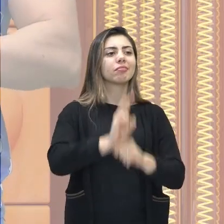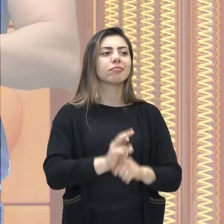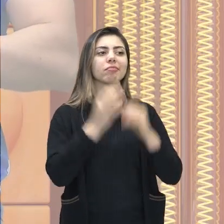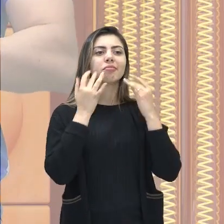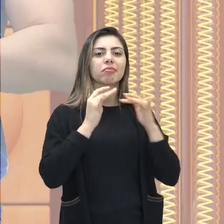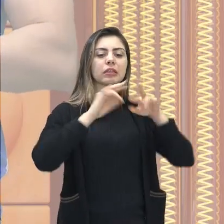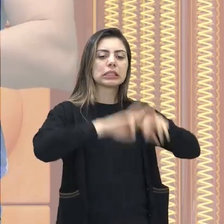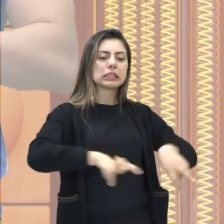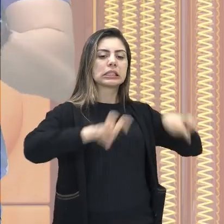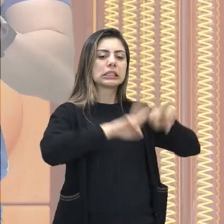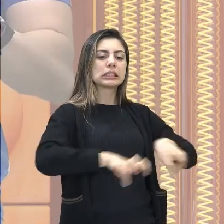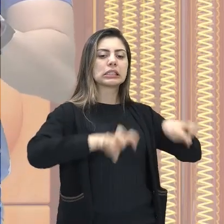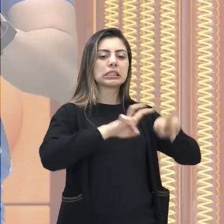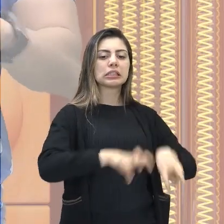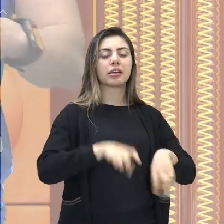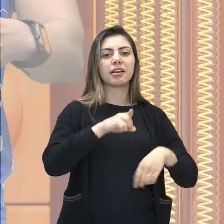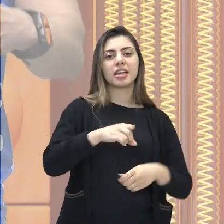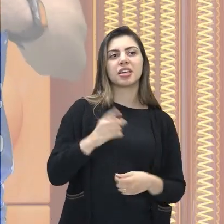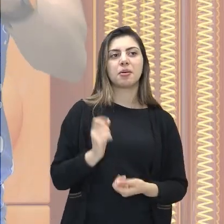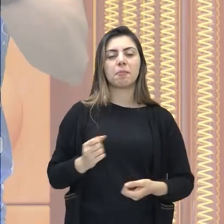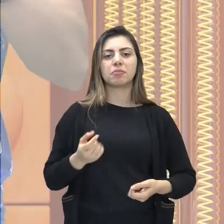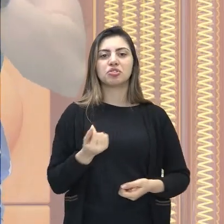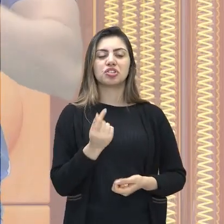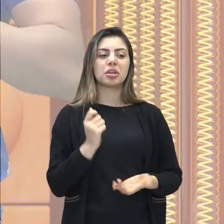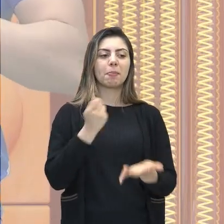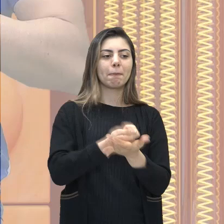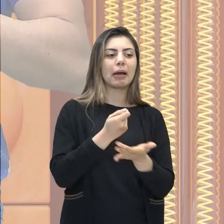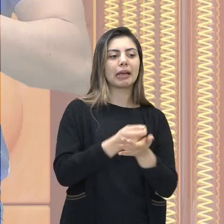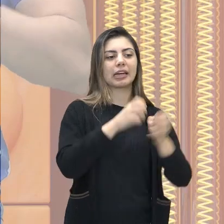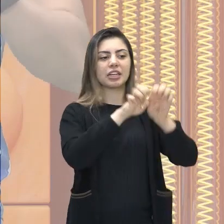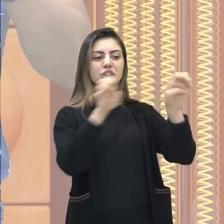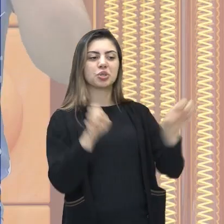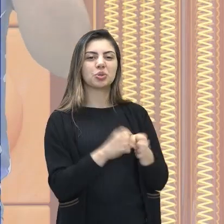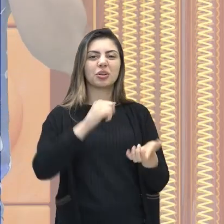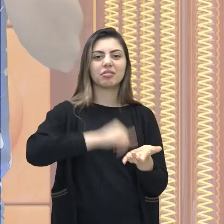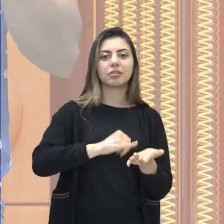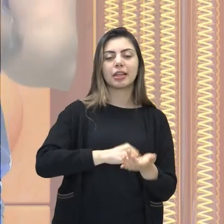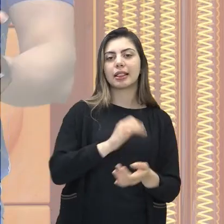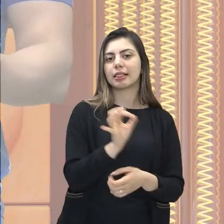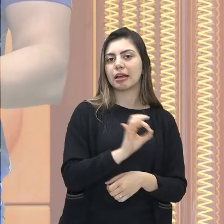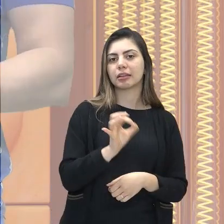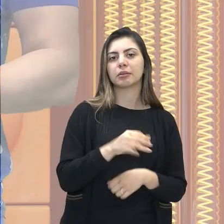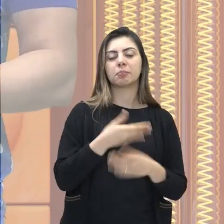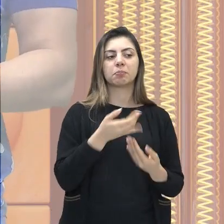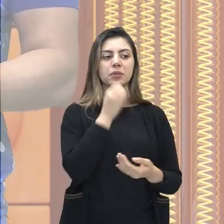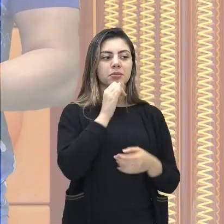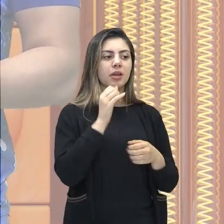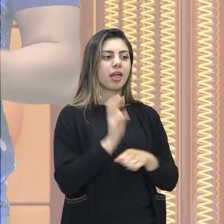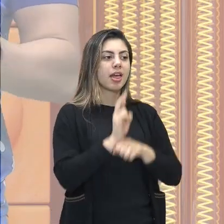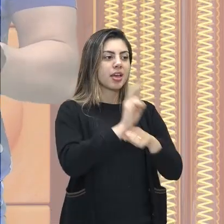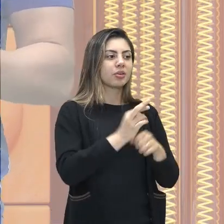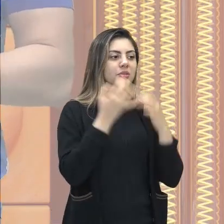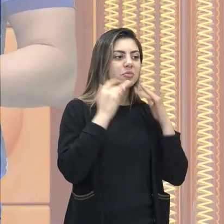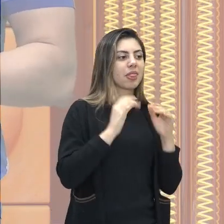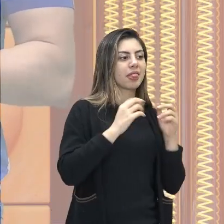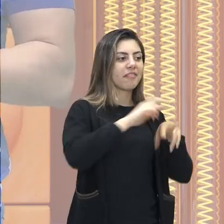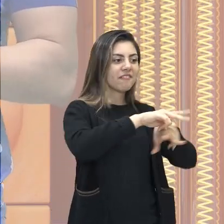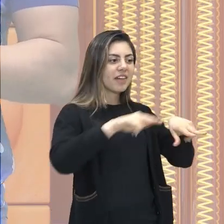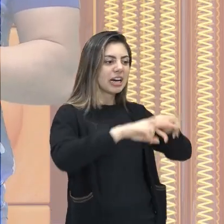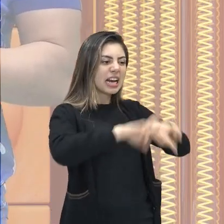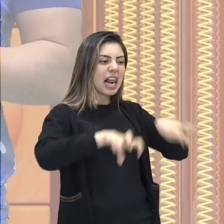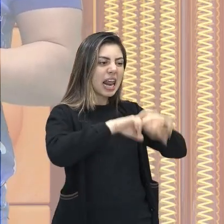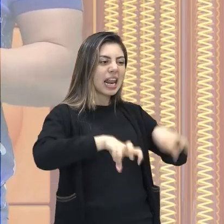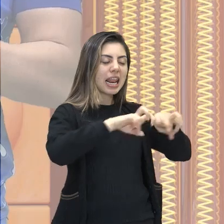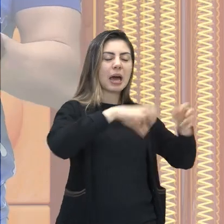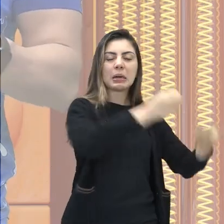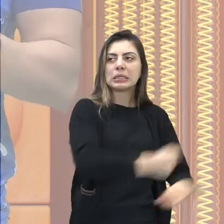Sem investir em infraestrutura, ou seja, você tirava tudo que a colônia tinha e não deixava um centavo de melhoria, né? De benfeitoria mesmo